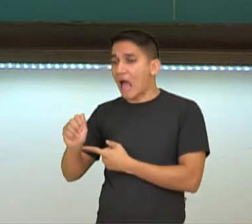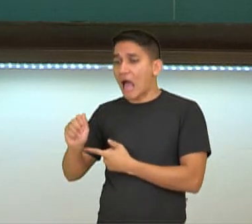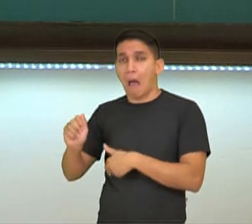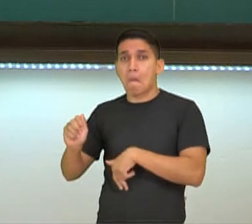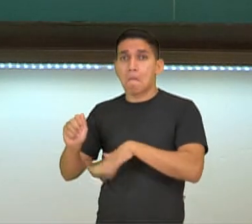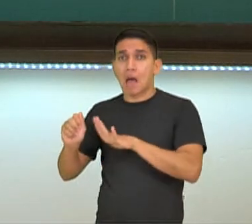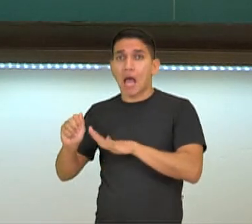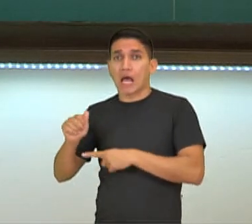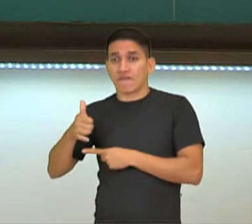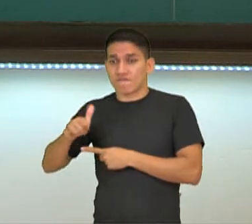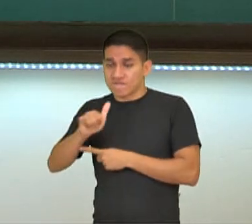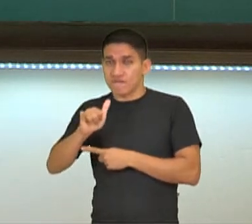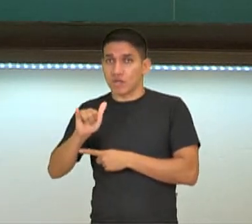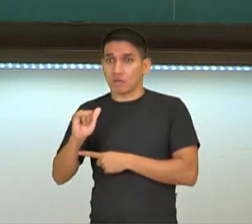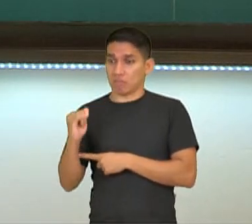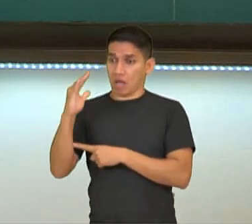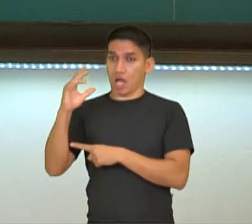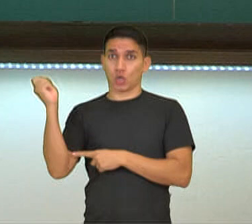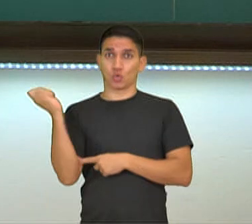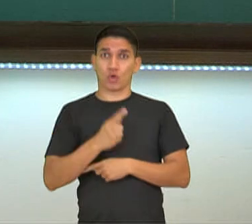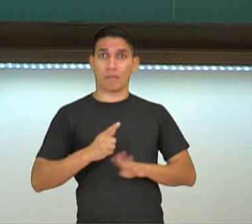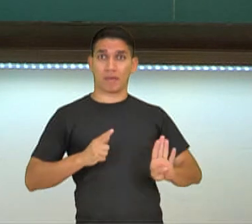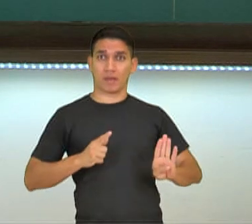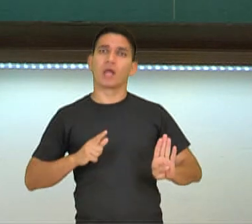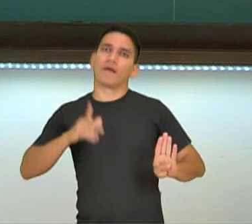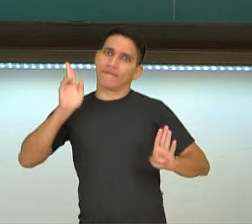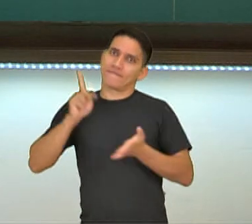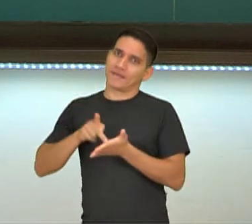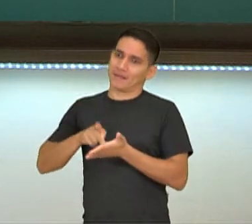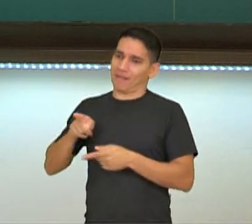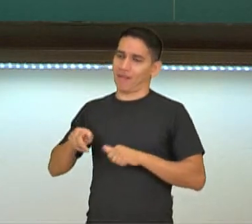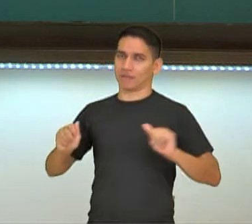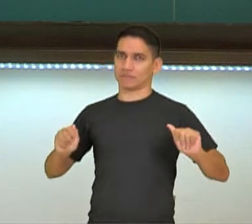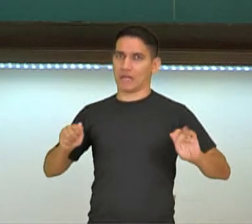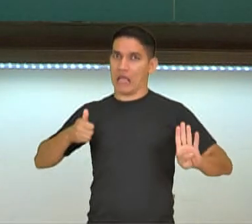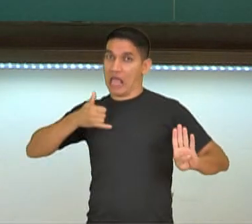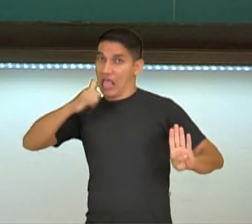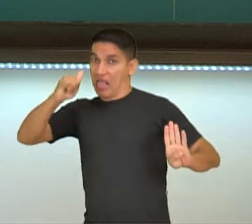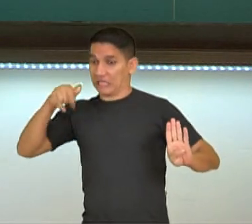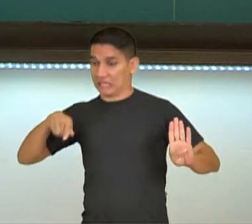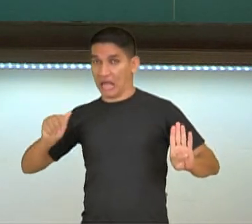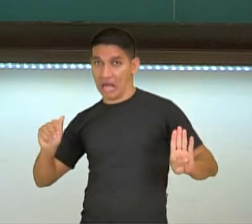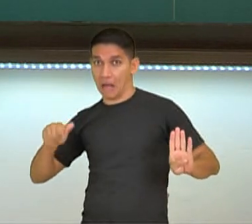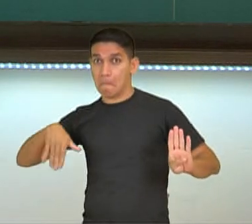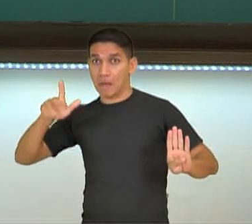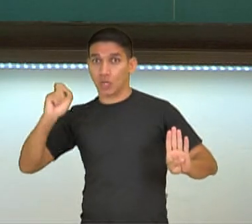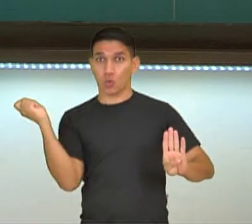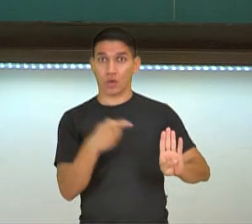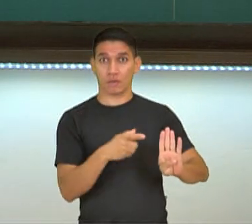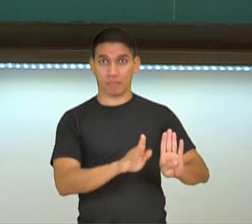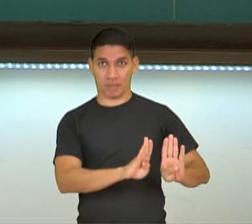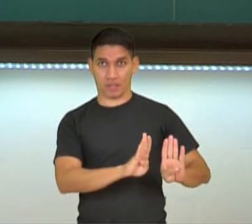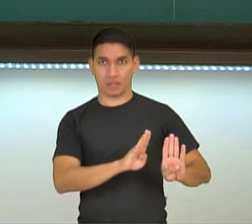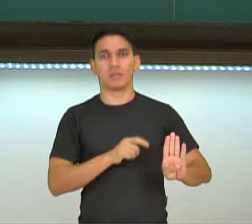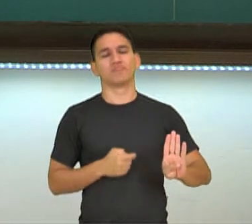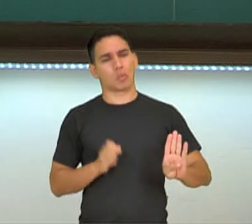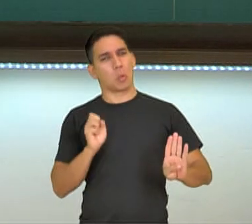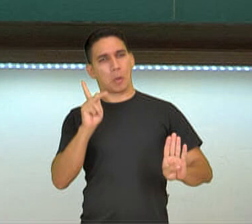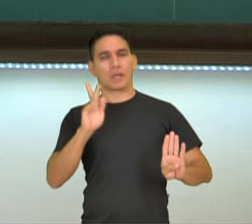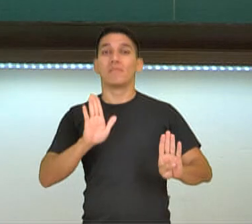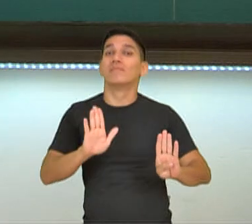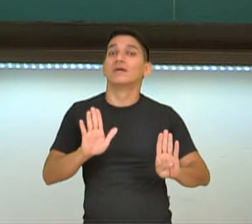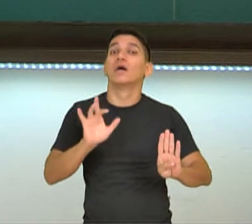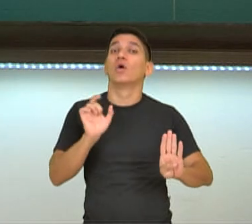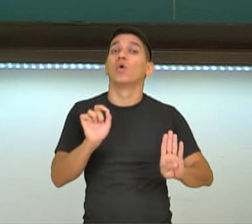alto que QB, realmente o campo elétrico da carga A é maior que o campo elétrico da carga B, ok?